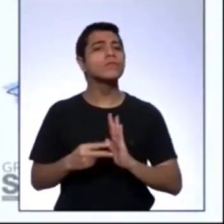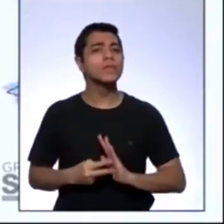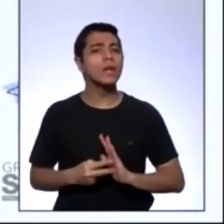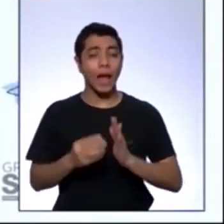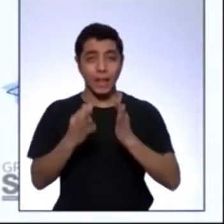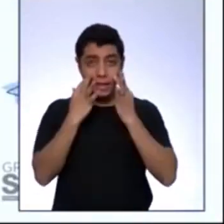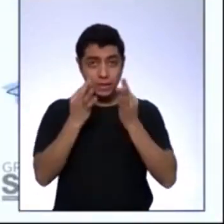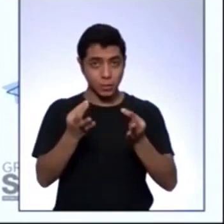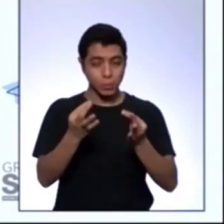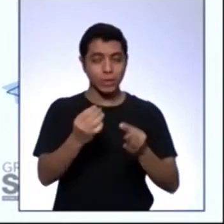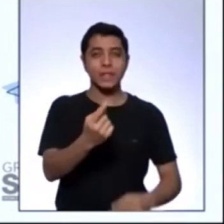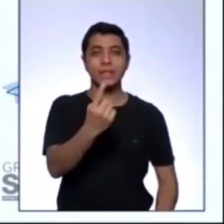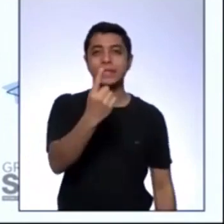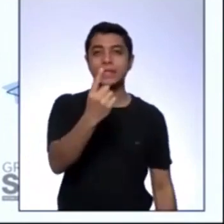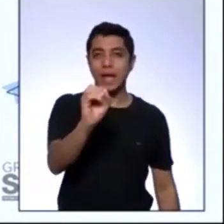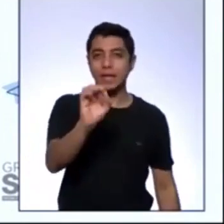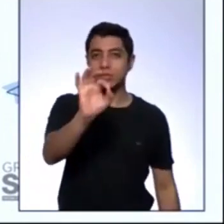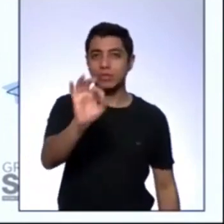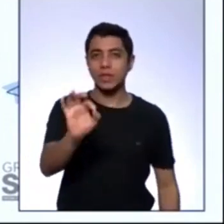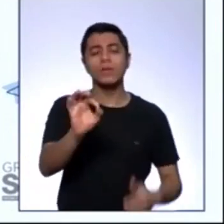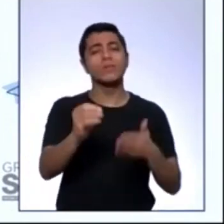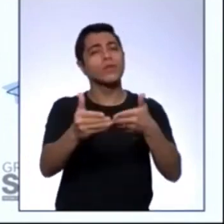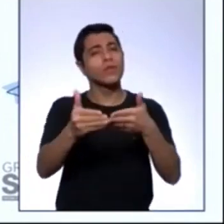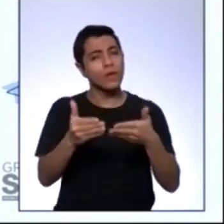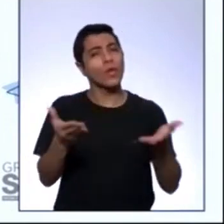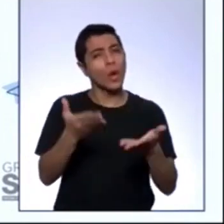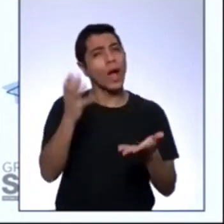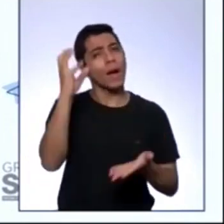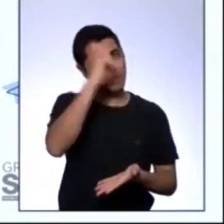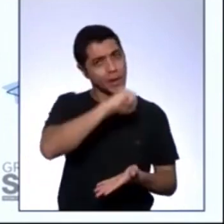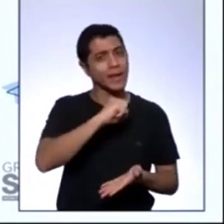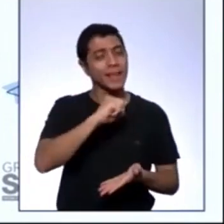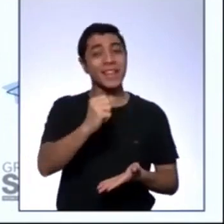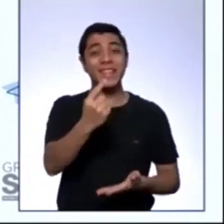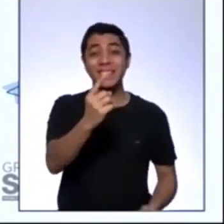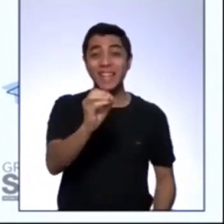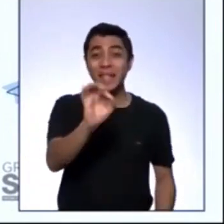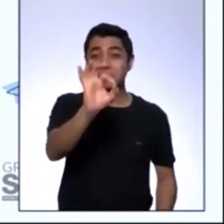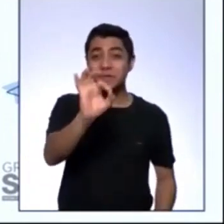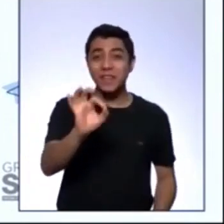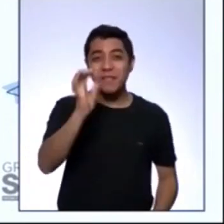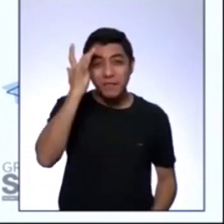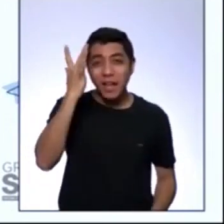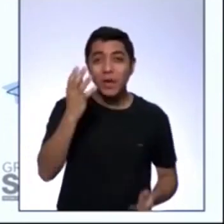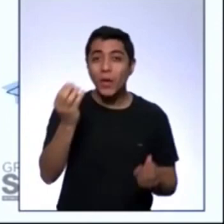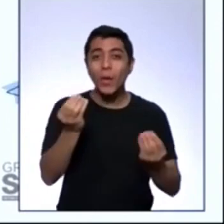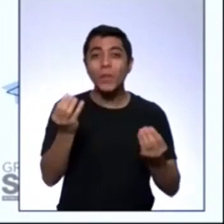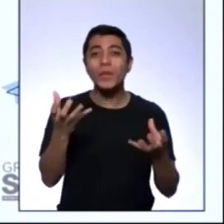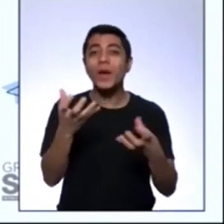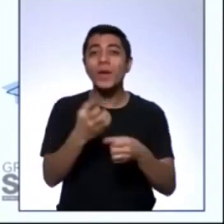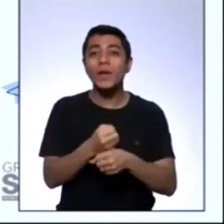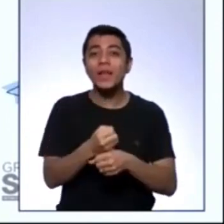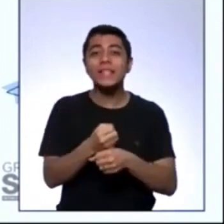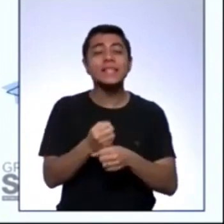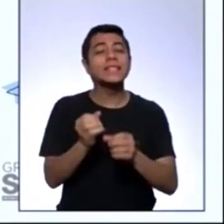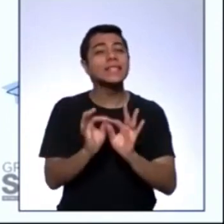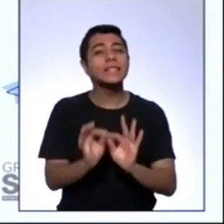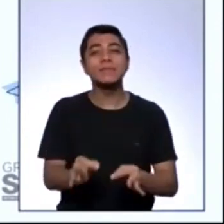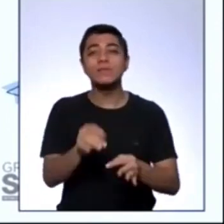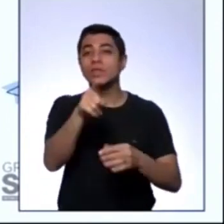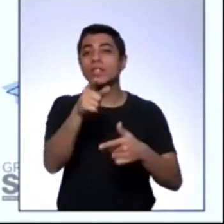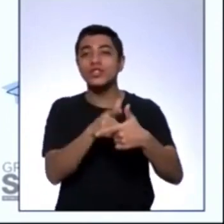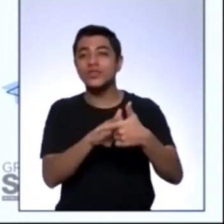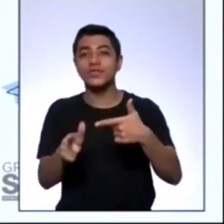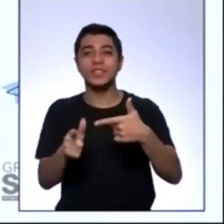de Deus aprenda hoje que para você calcular 10% basta dividir por 10 escreve isso